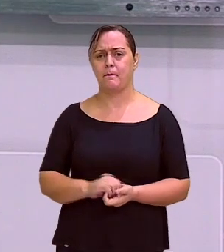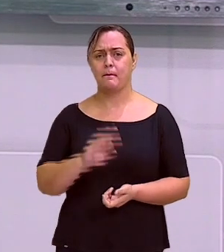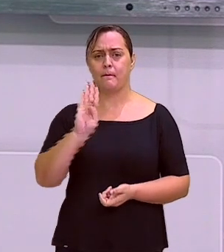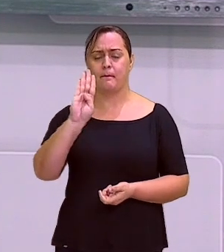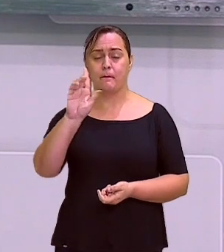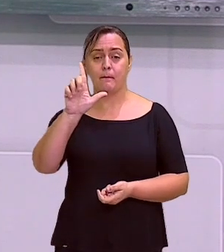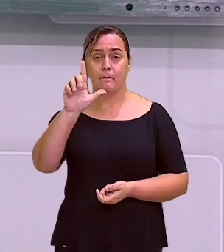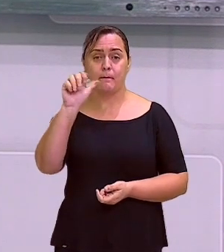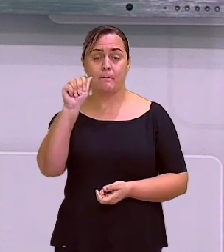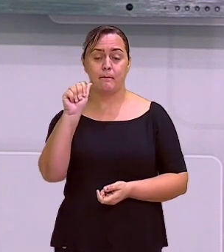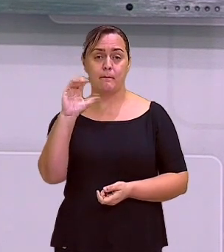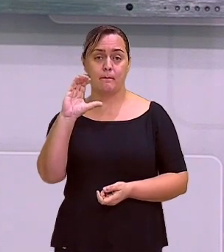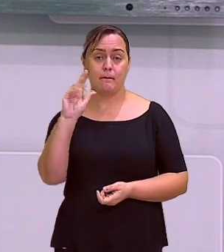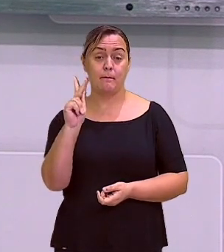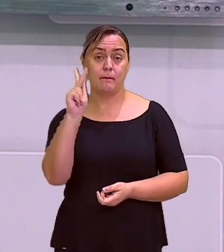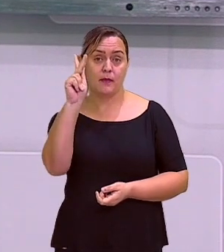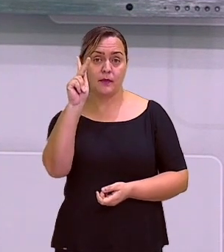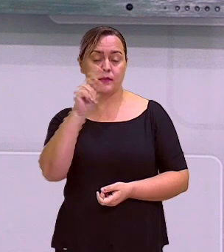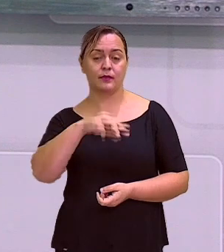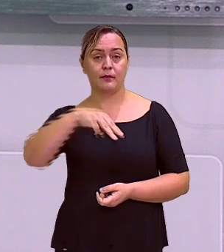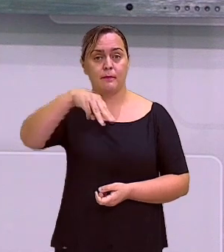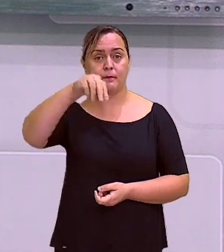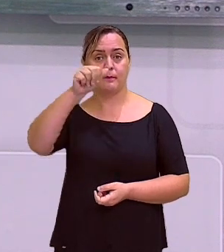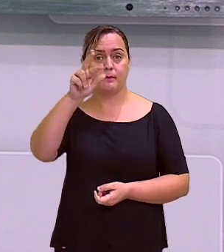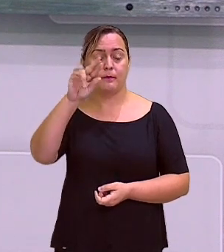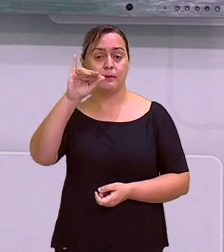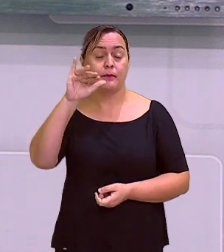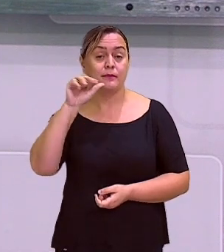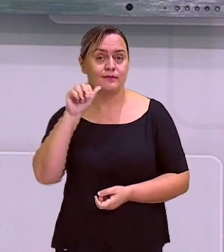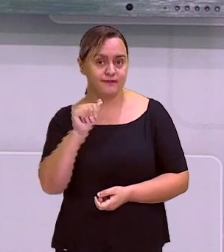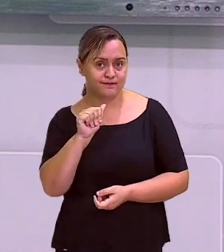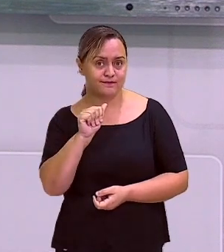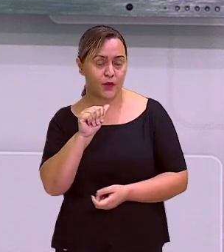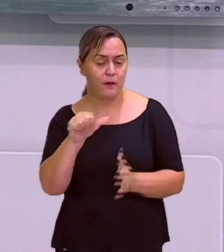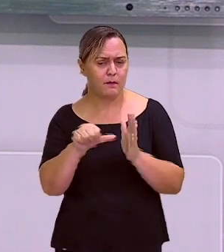cinetoscópio, ele veio para revolucionar, né, os antigos